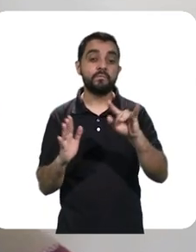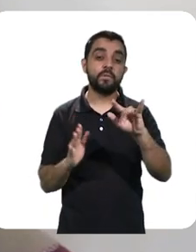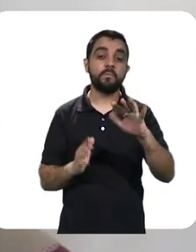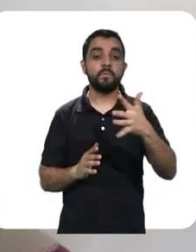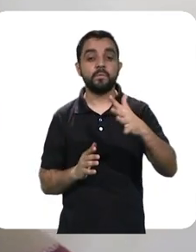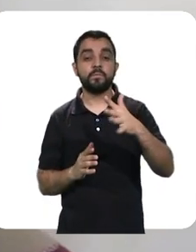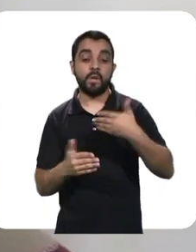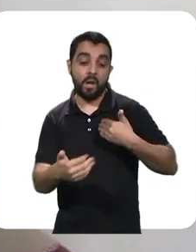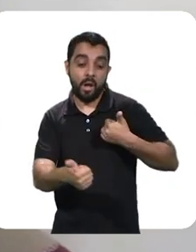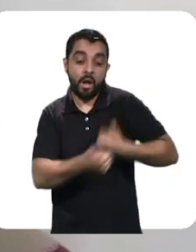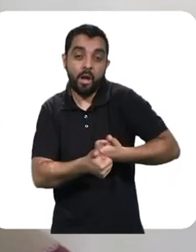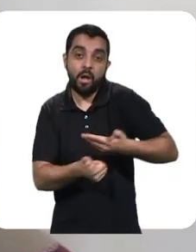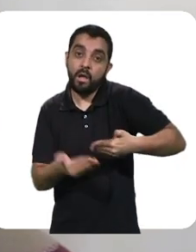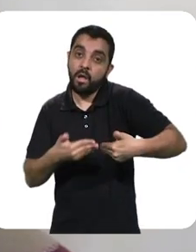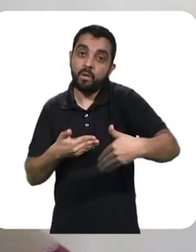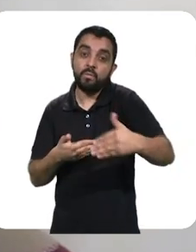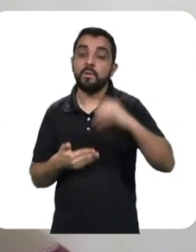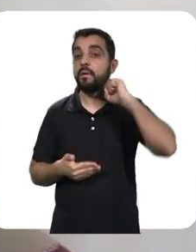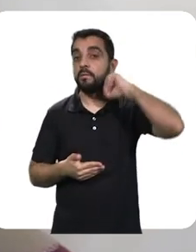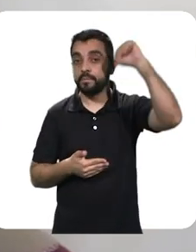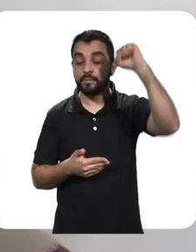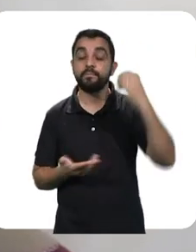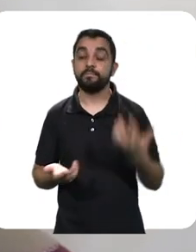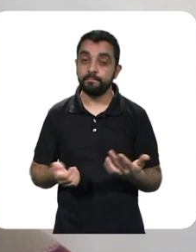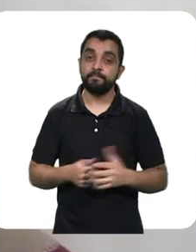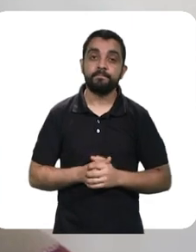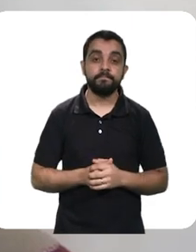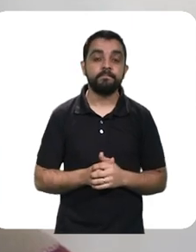em abril, já. Então,